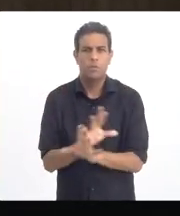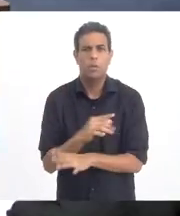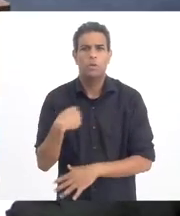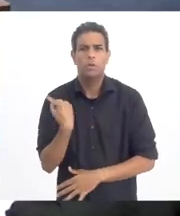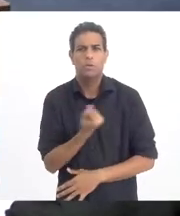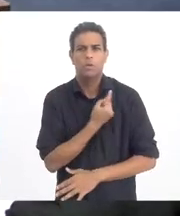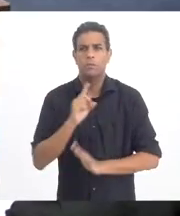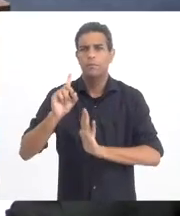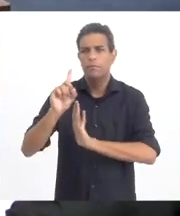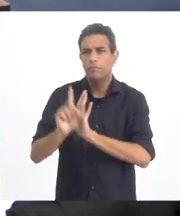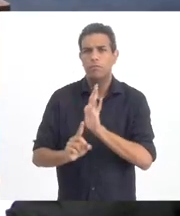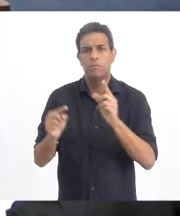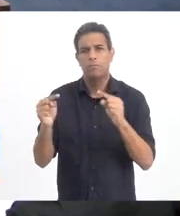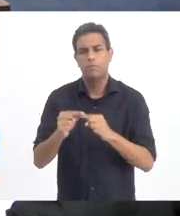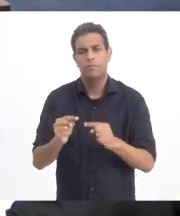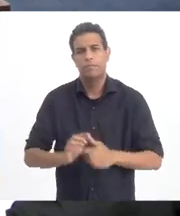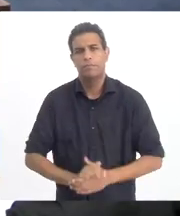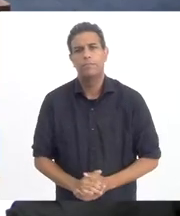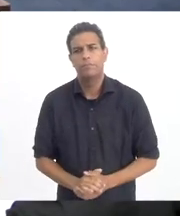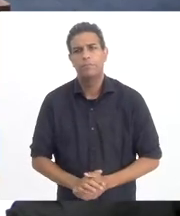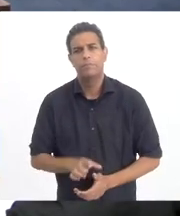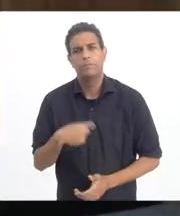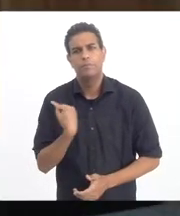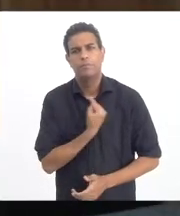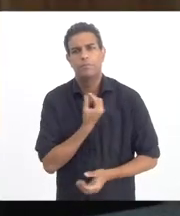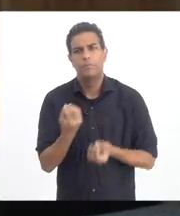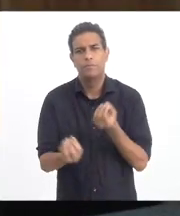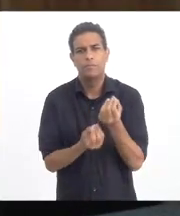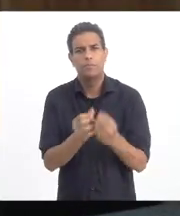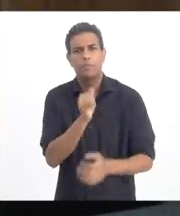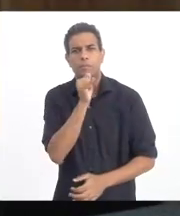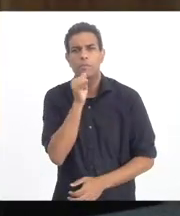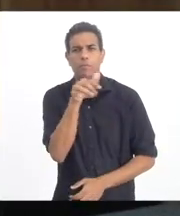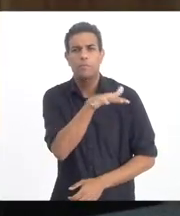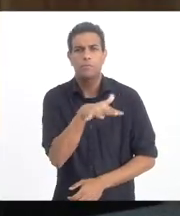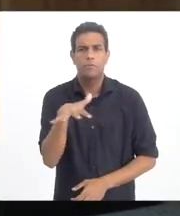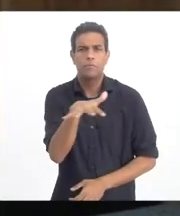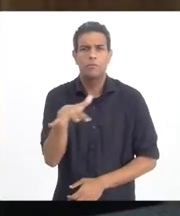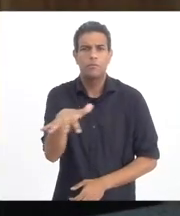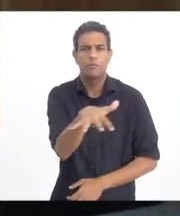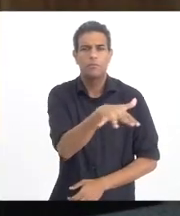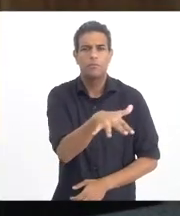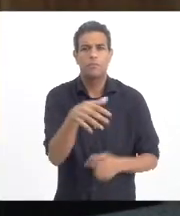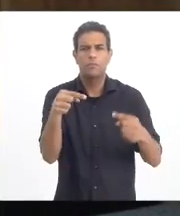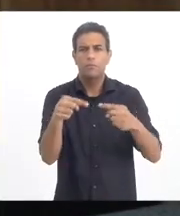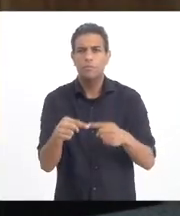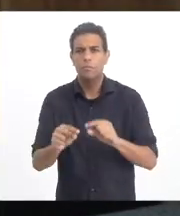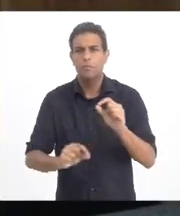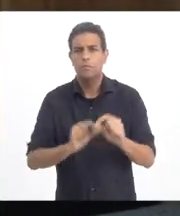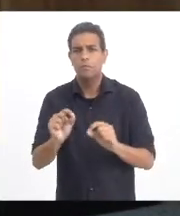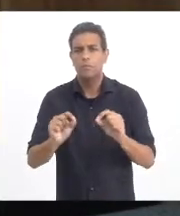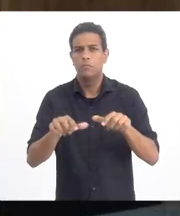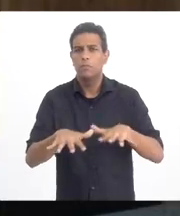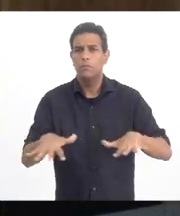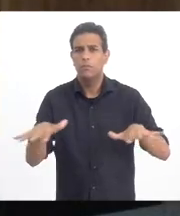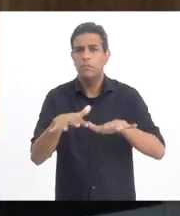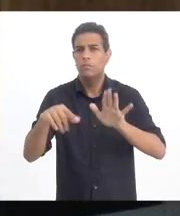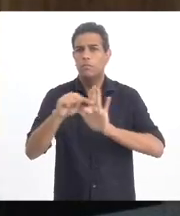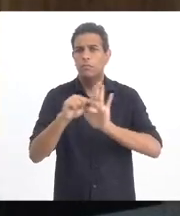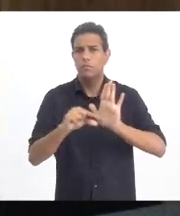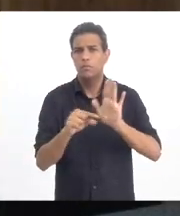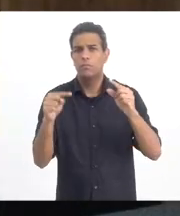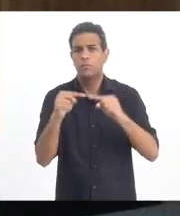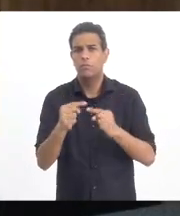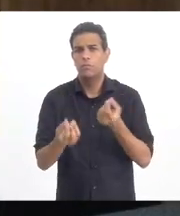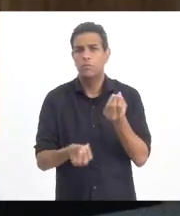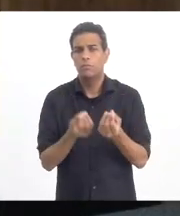imediata os direitos dos militares. Nós temos aqui um exemplo, por exemplo, nesse projeto de lei, que é a questão do Instituto da